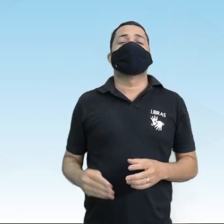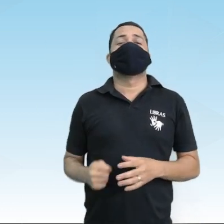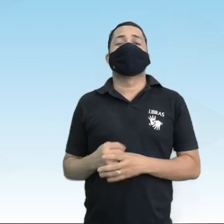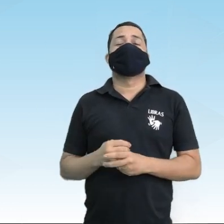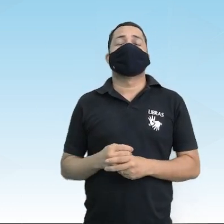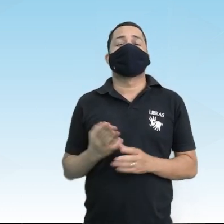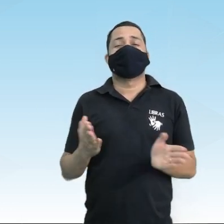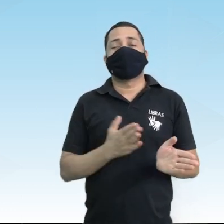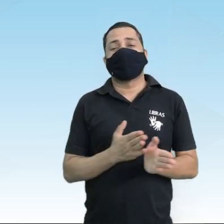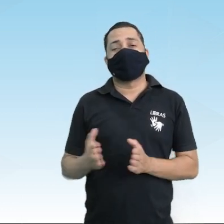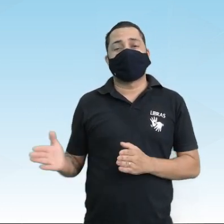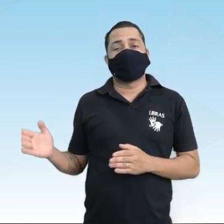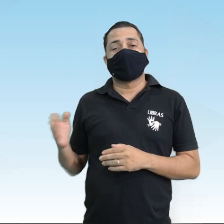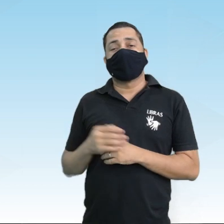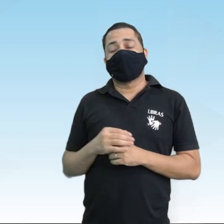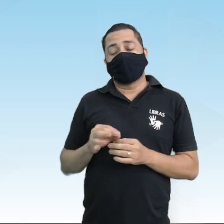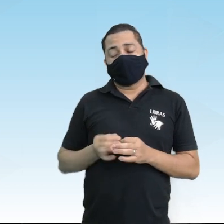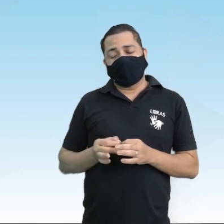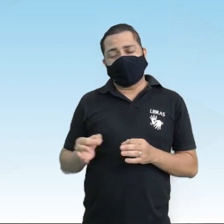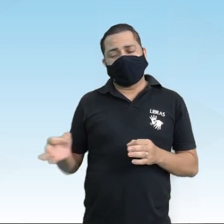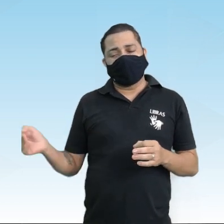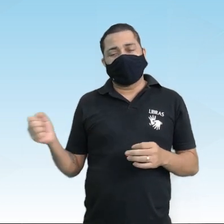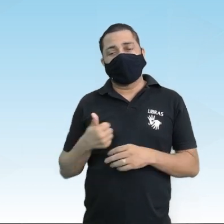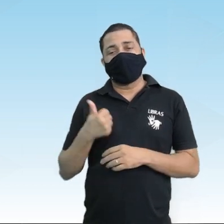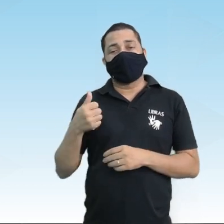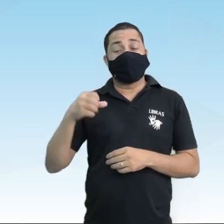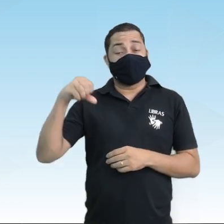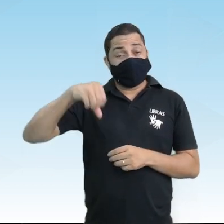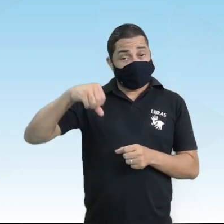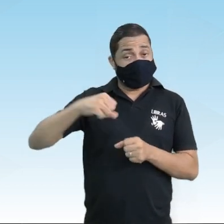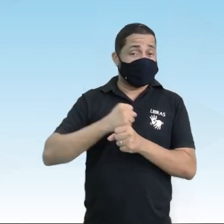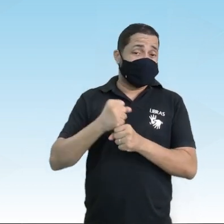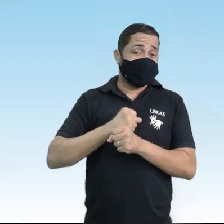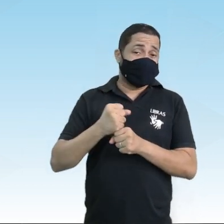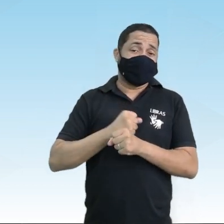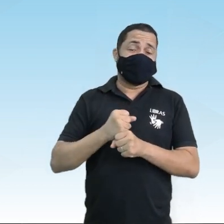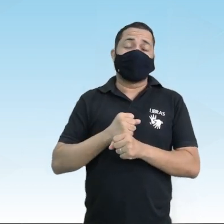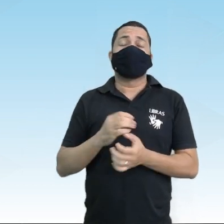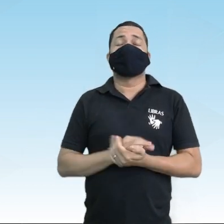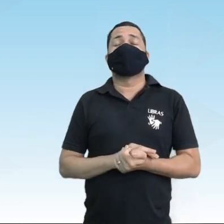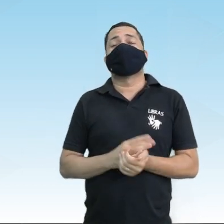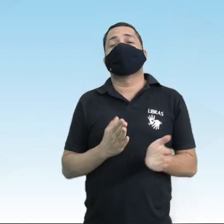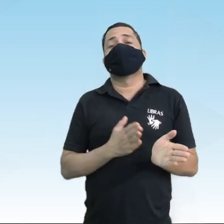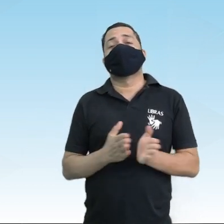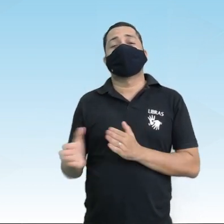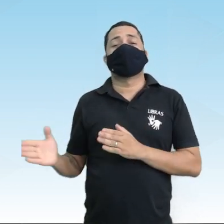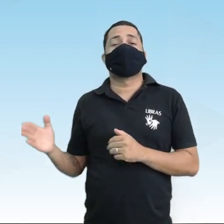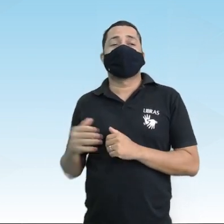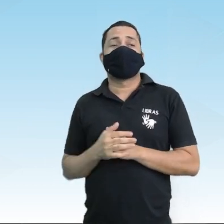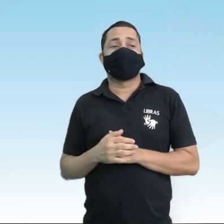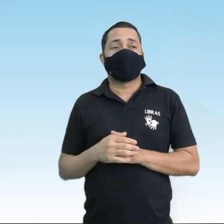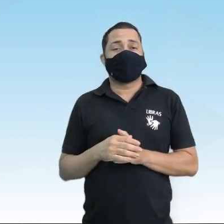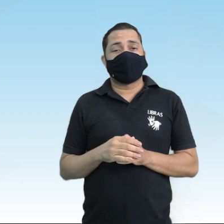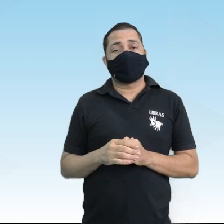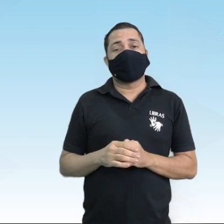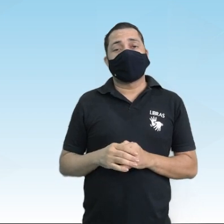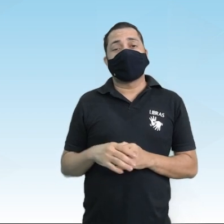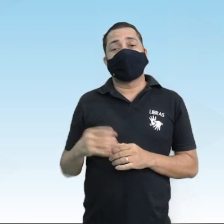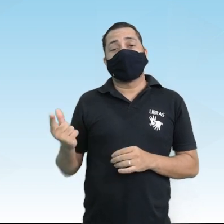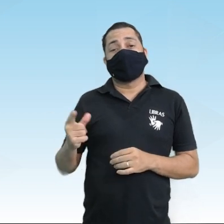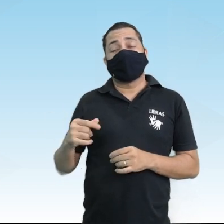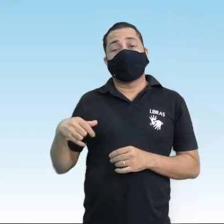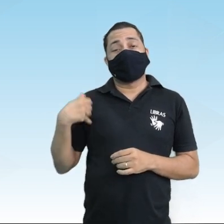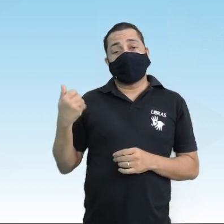esse período aí extenso de 9 anos, que vai ser esse período aqui. Dom Pedro é muito de